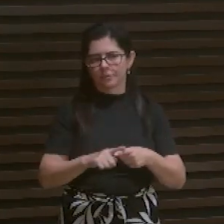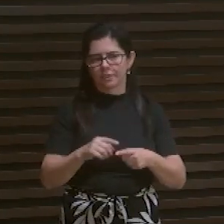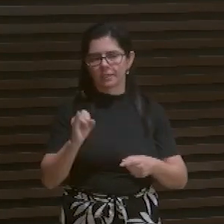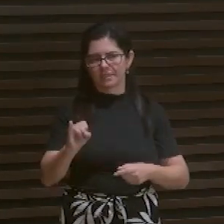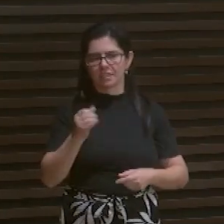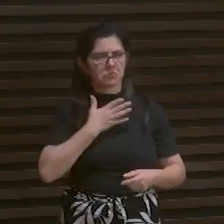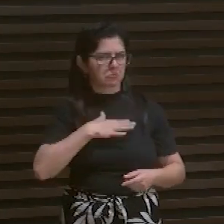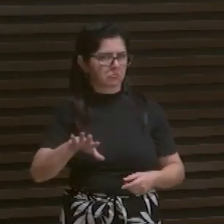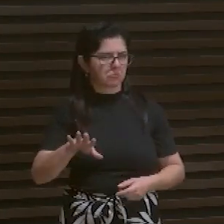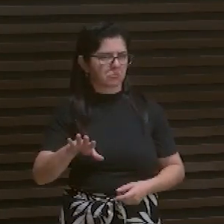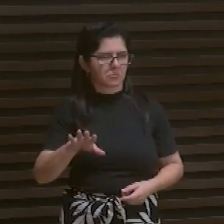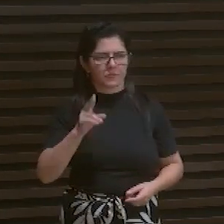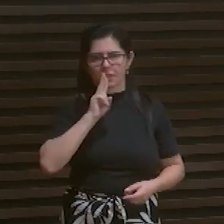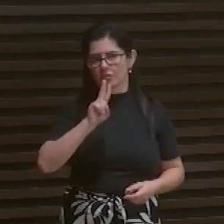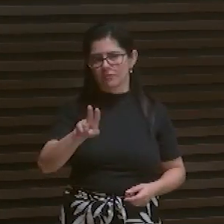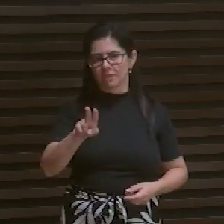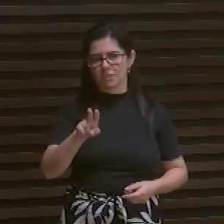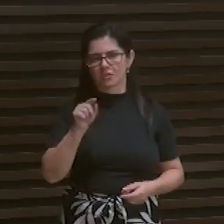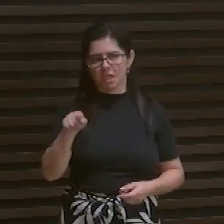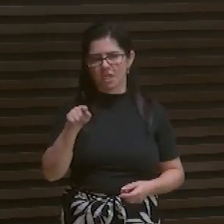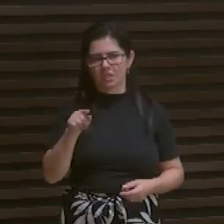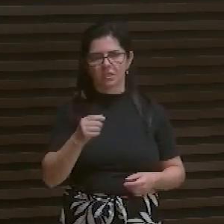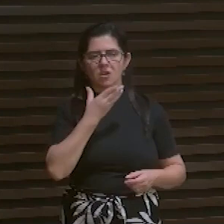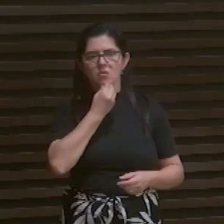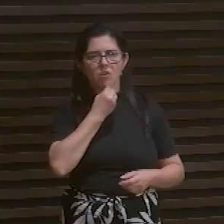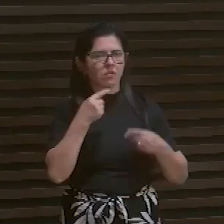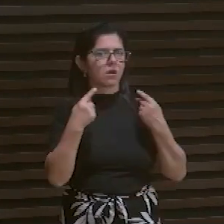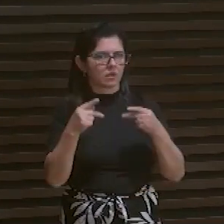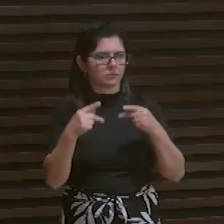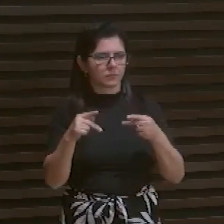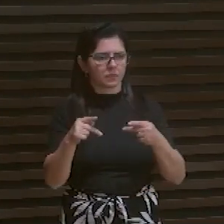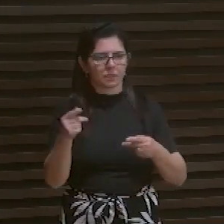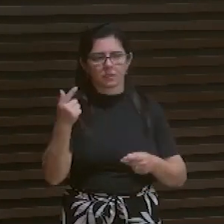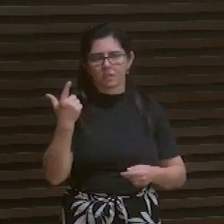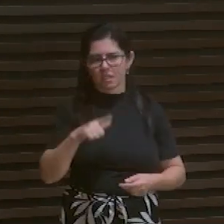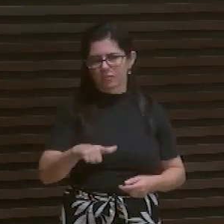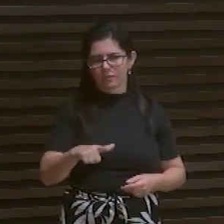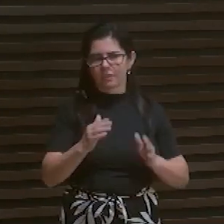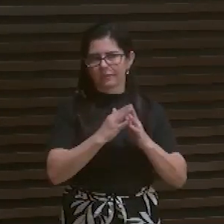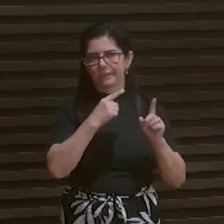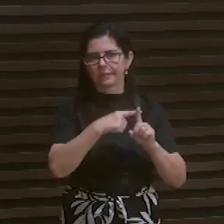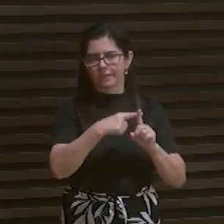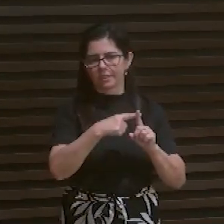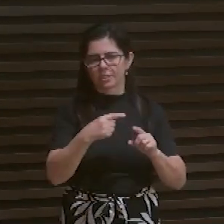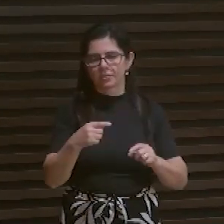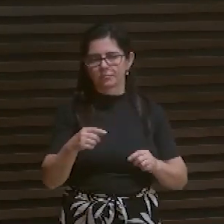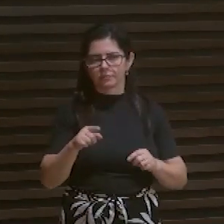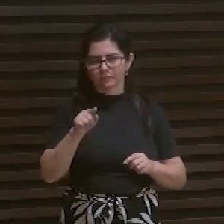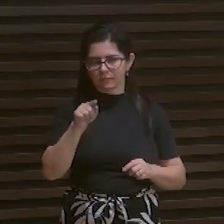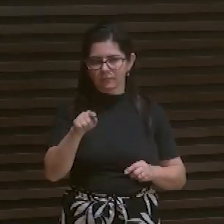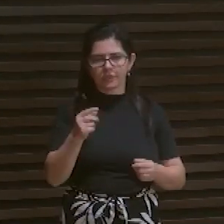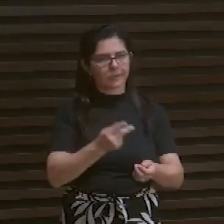eu não venho na igreja quando o Marcinho vem pregar, o que isso quer dizer? Que eu creio que é o Marcinho que prega, que não é o Espírito que usa